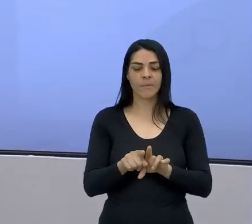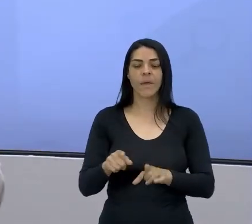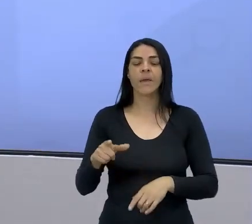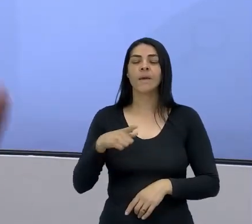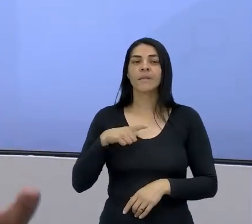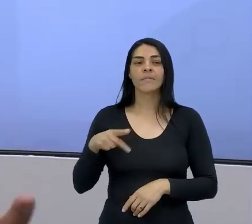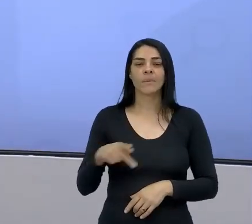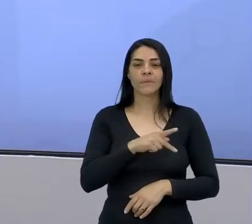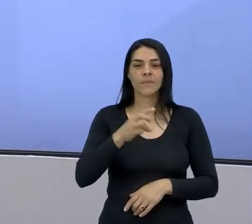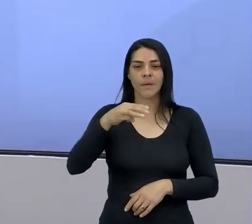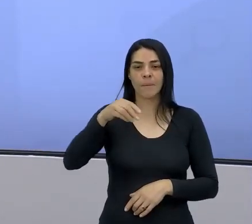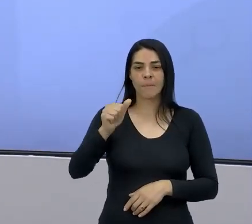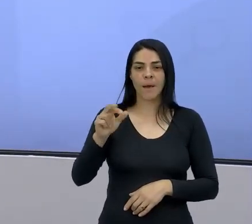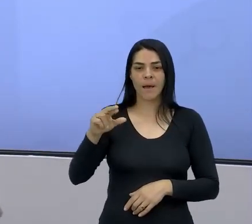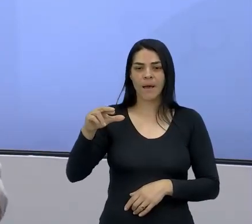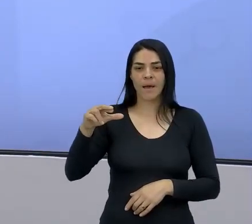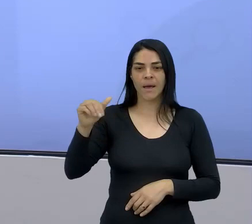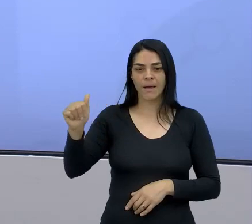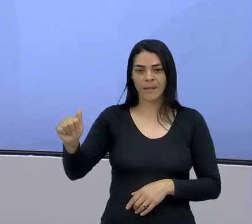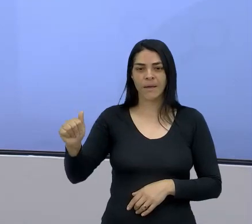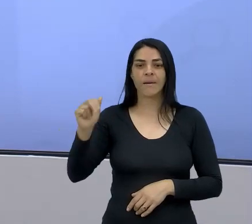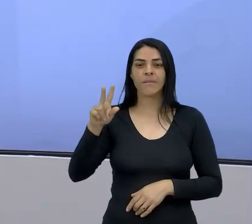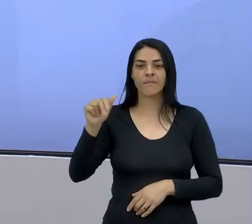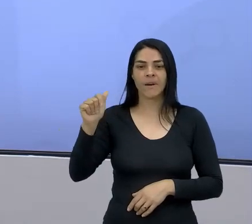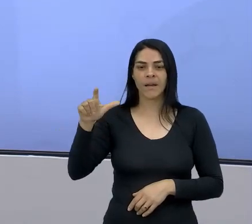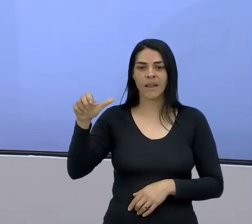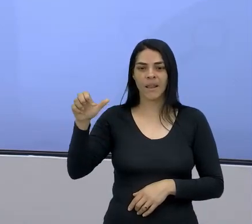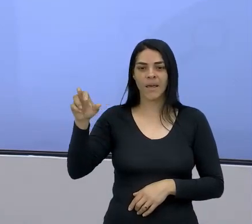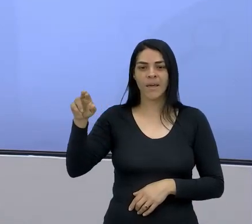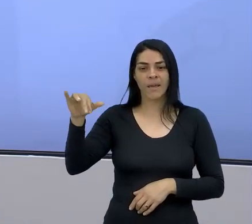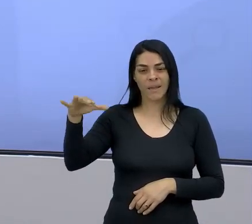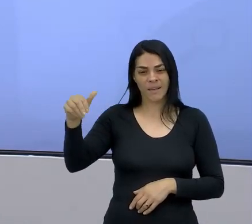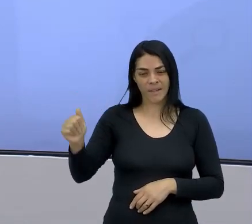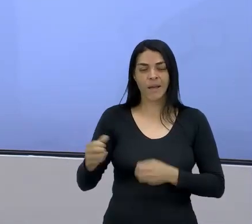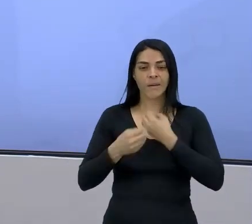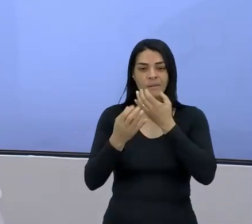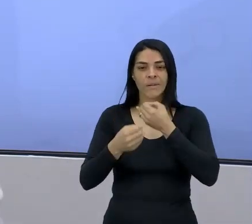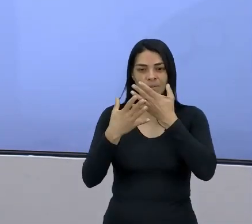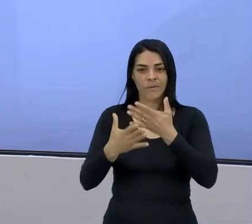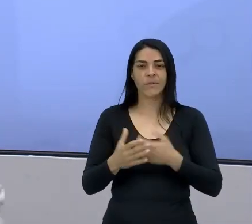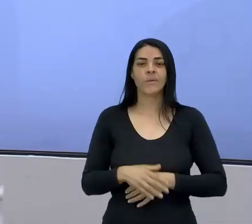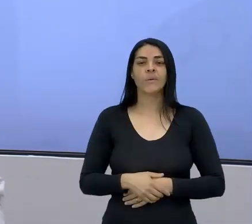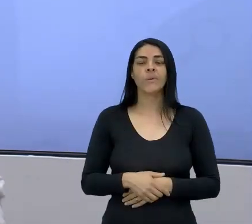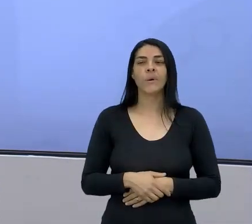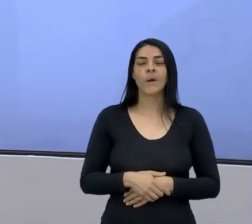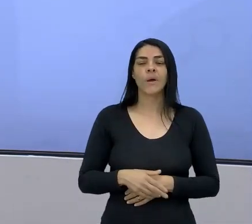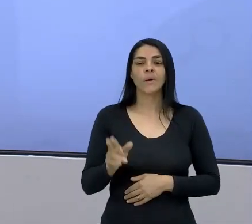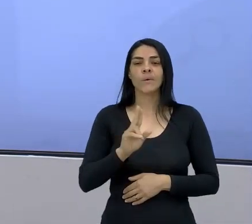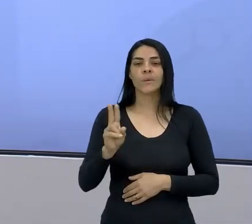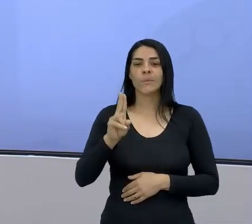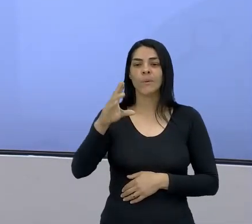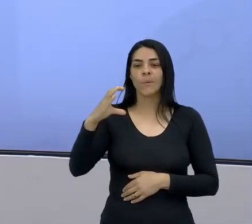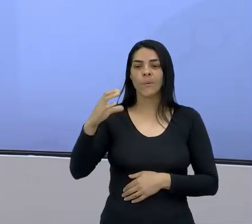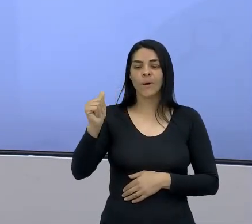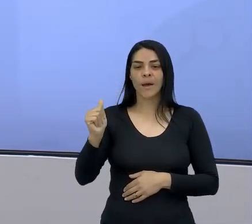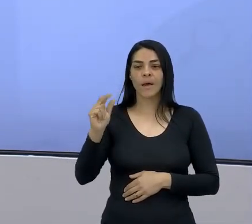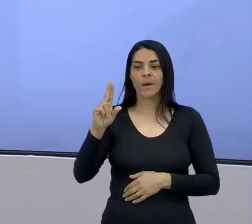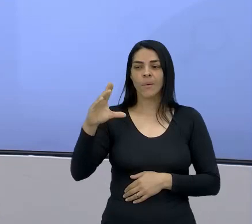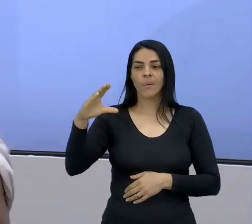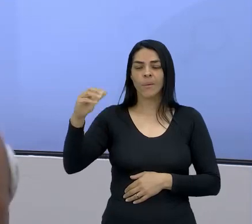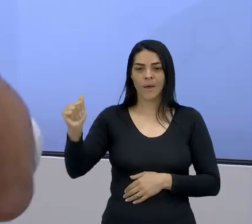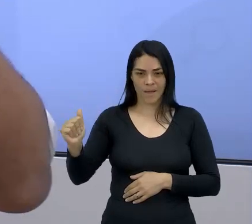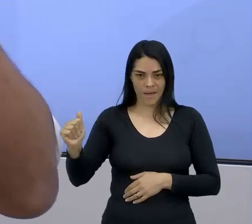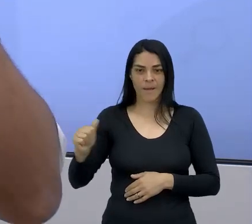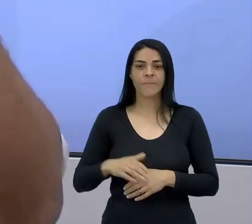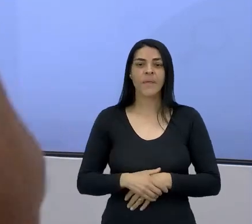professora Mara Valéria, que falou aí sobre, junto comigo, sobre o Uka-Uka, né? Que é uma luta indígena, ela